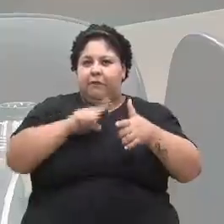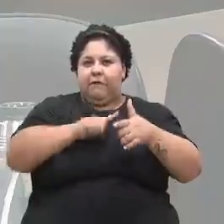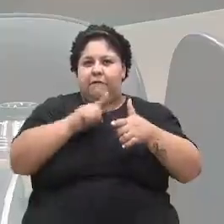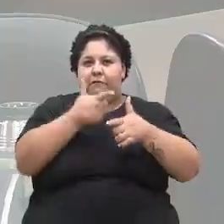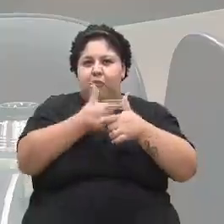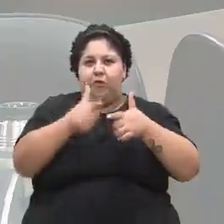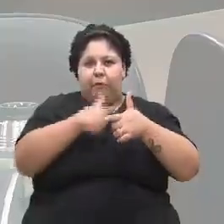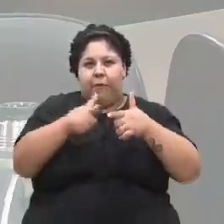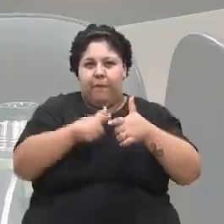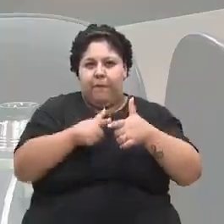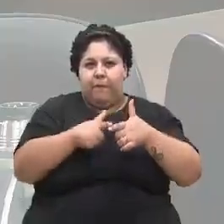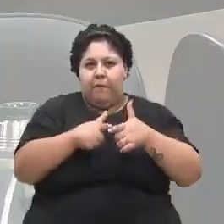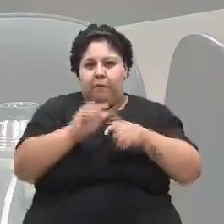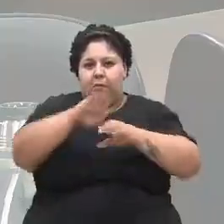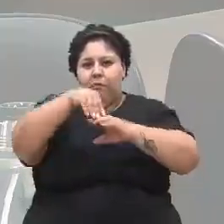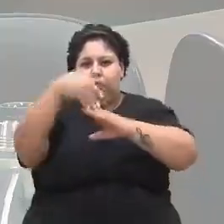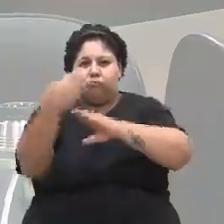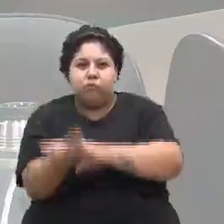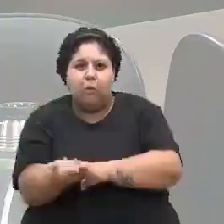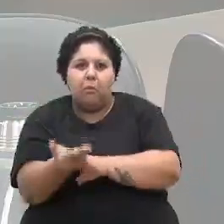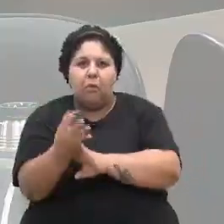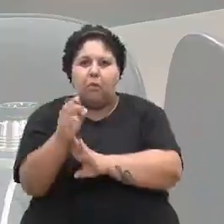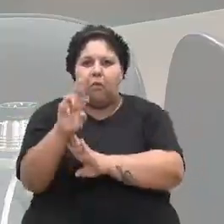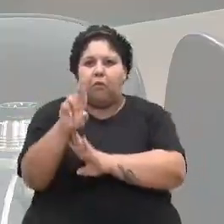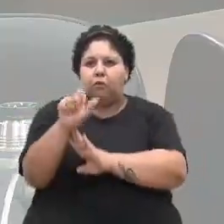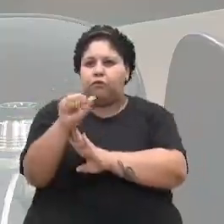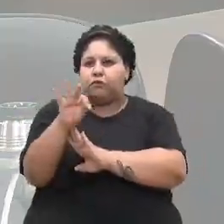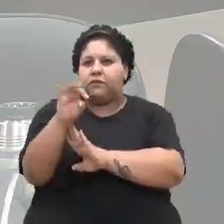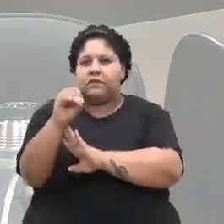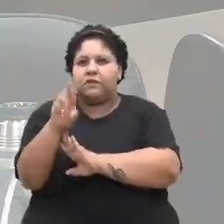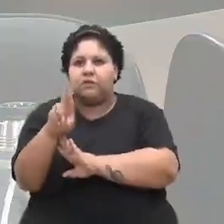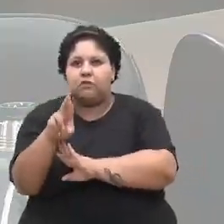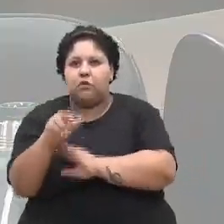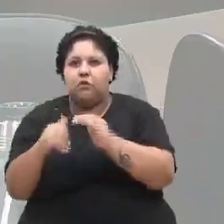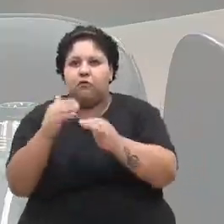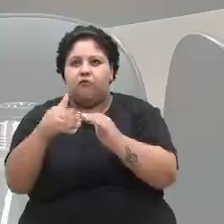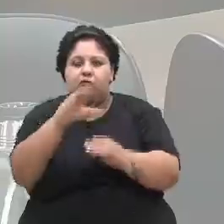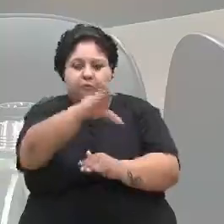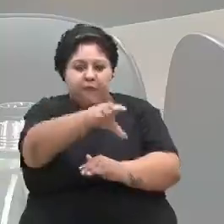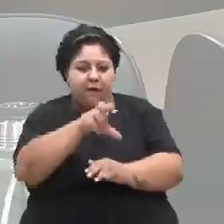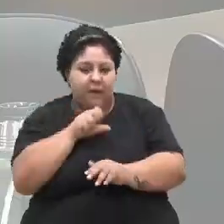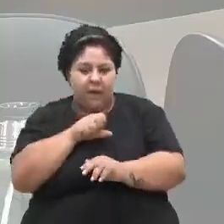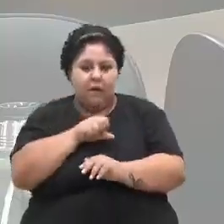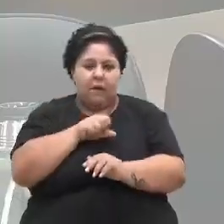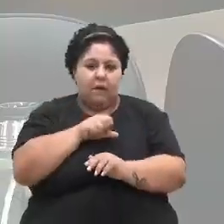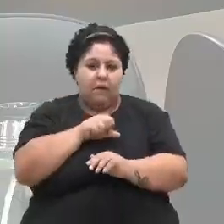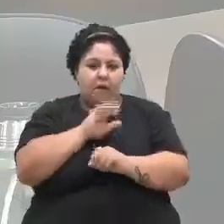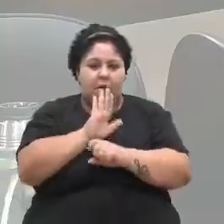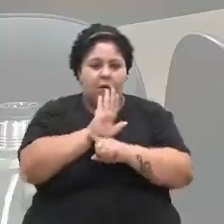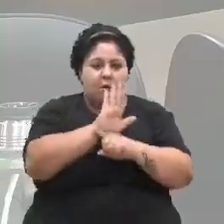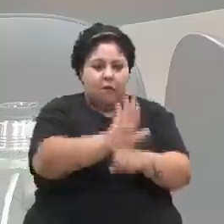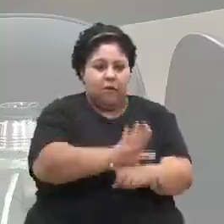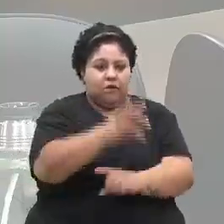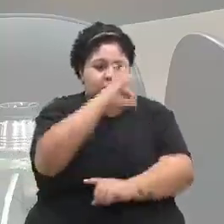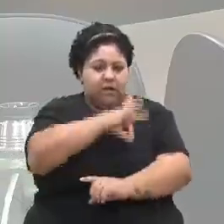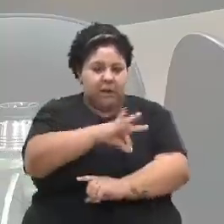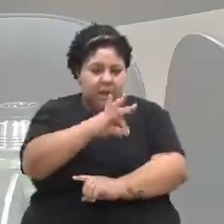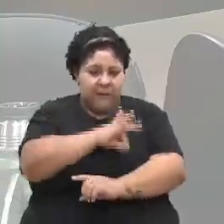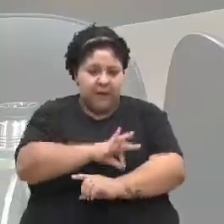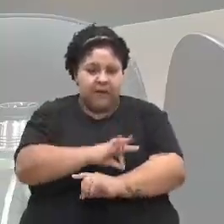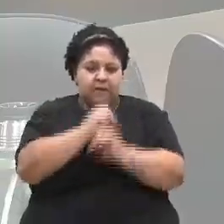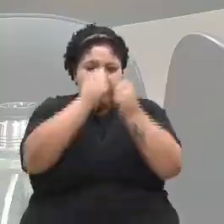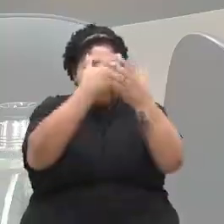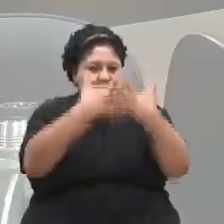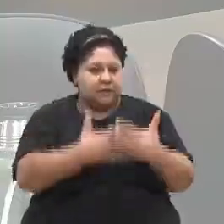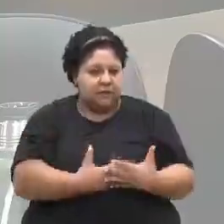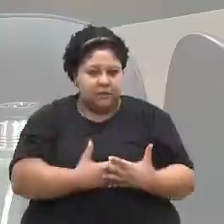hortifruti. E quando ela foi buscar um auxílio, ela contou: eu levanto de manhã, encaminho os filhos, depois ajudo o marido, volto. Não, a senhora